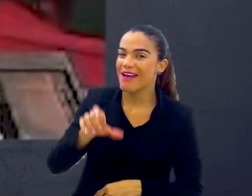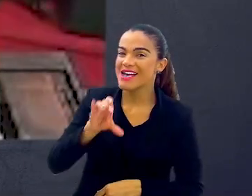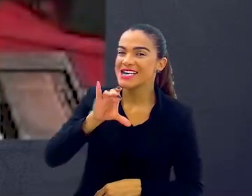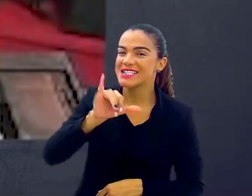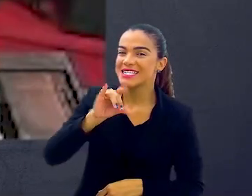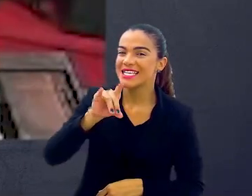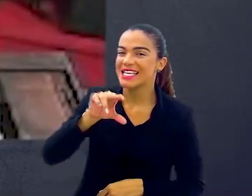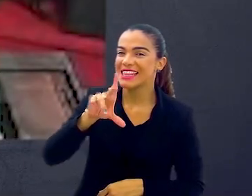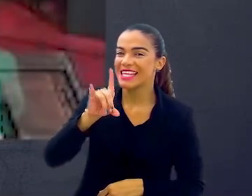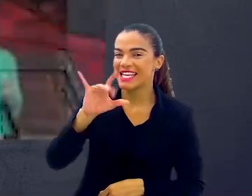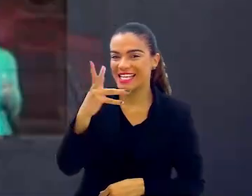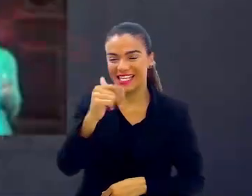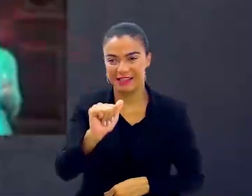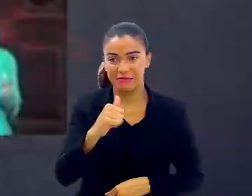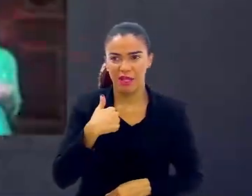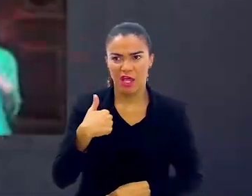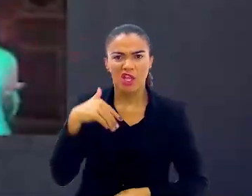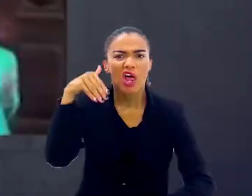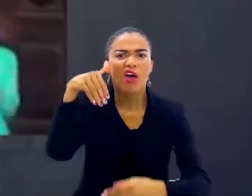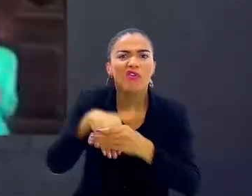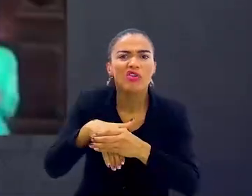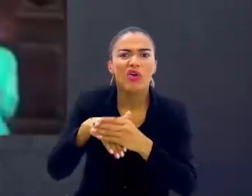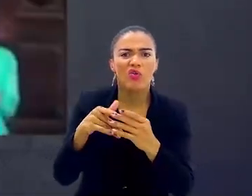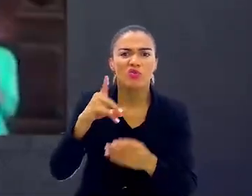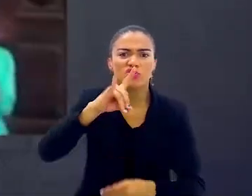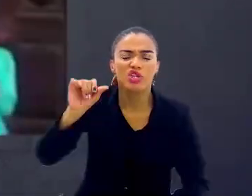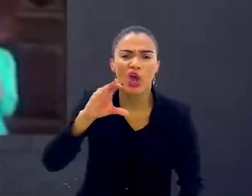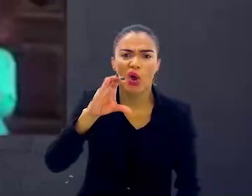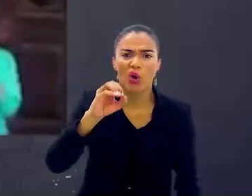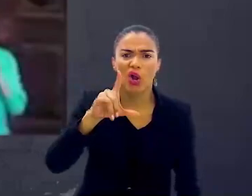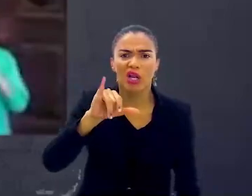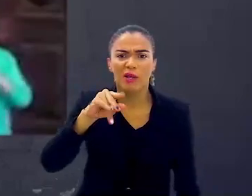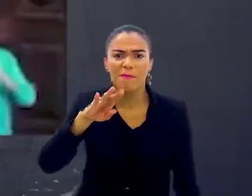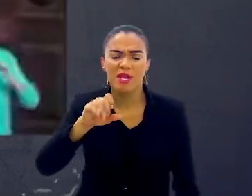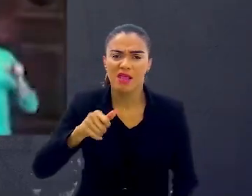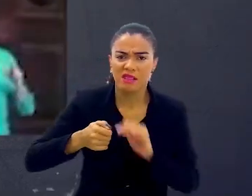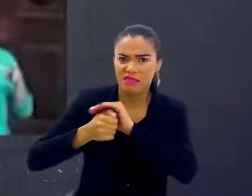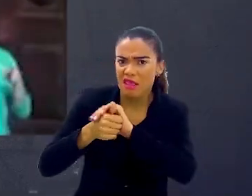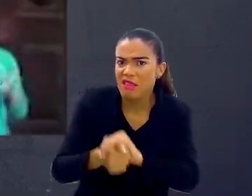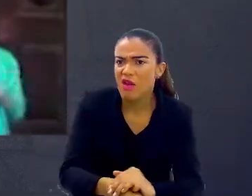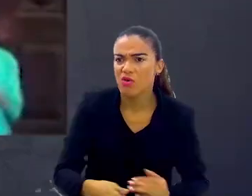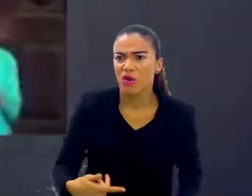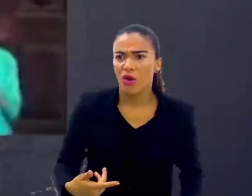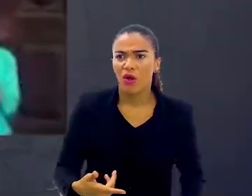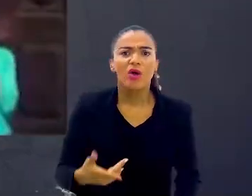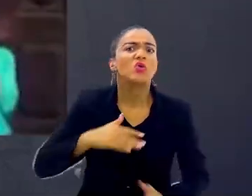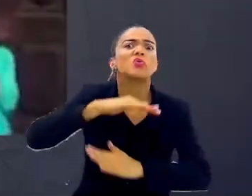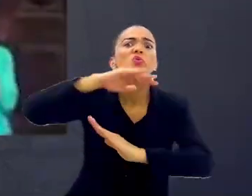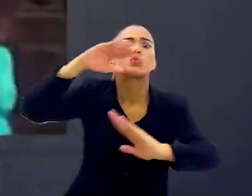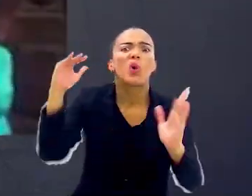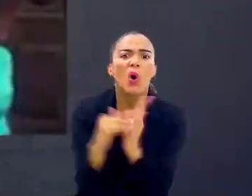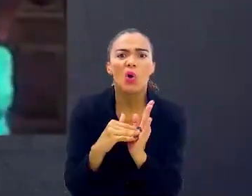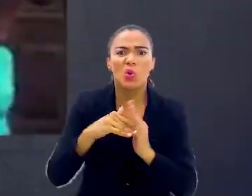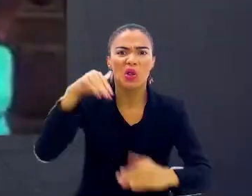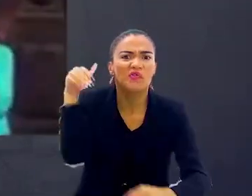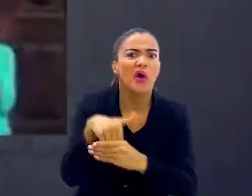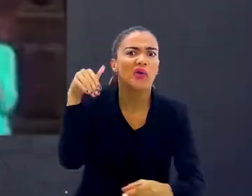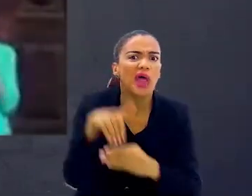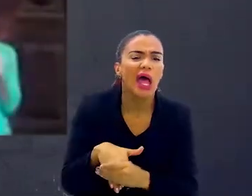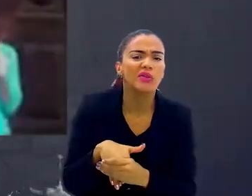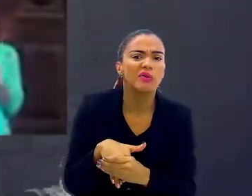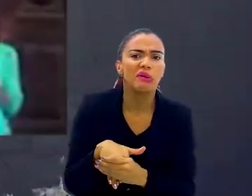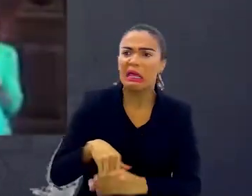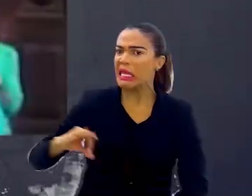como Cidinha Campos. Nós votamos no dia do colibri, no dia da tartaruga. Tudo isso é